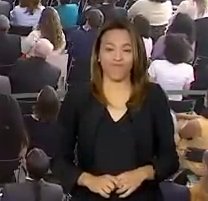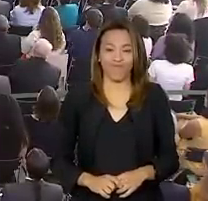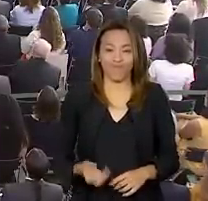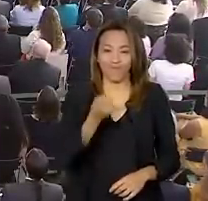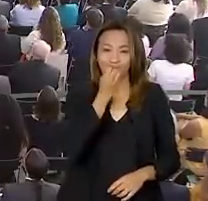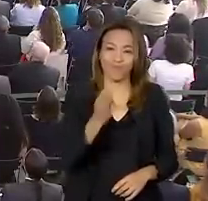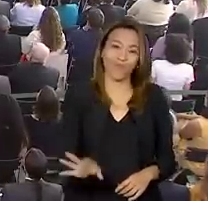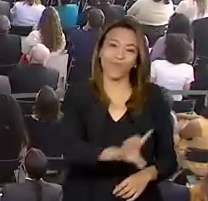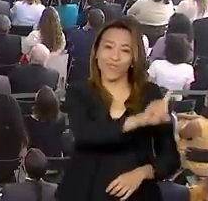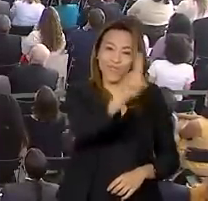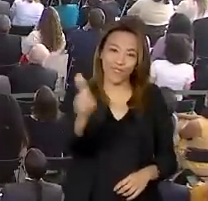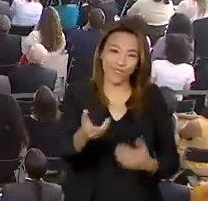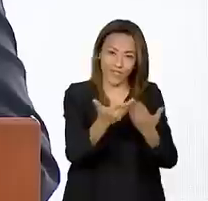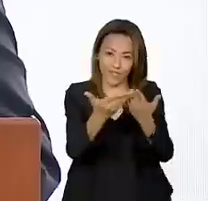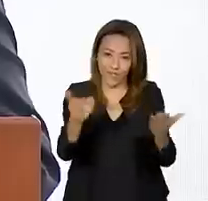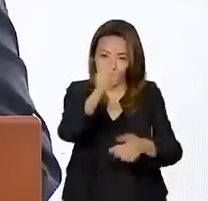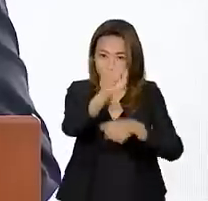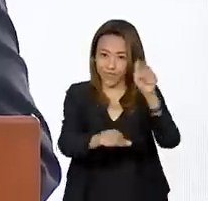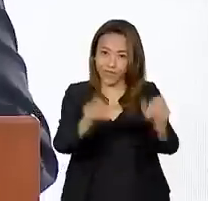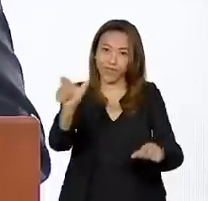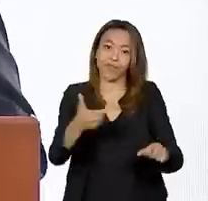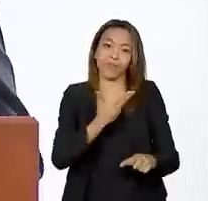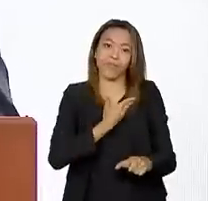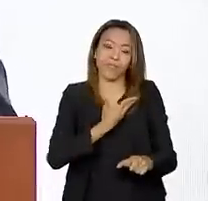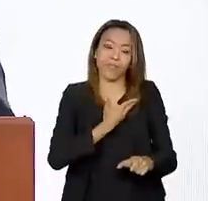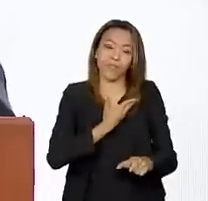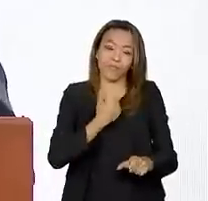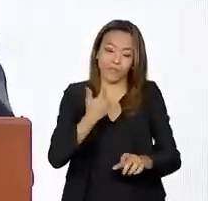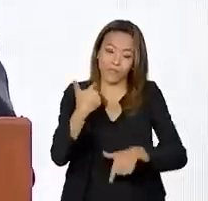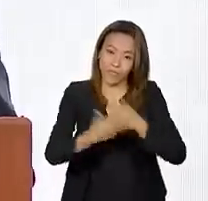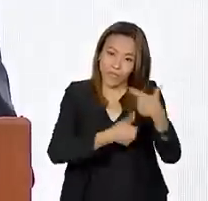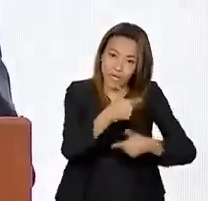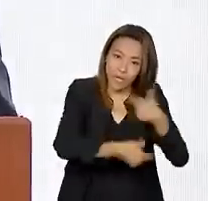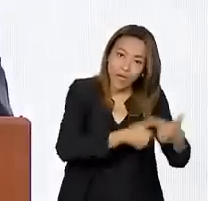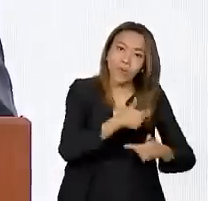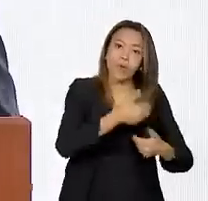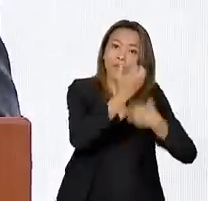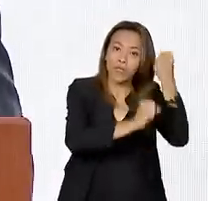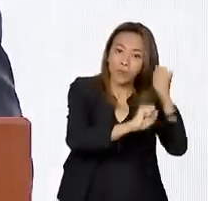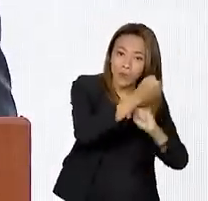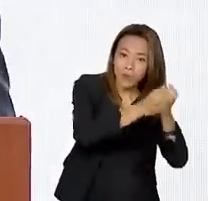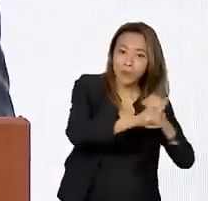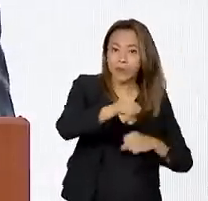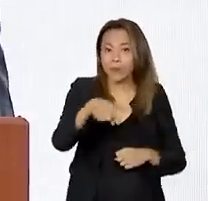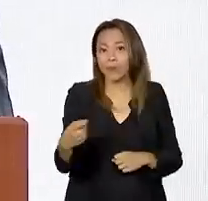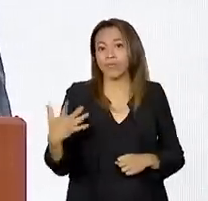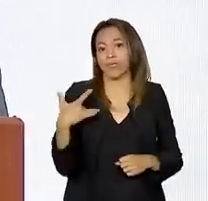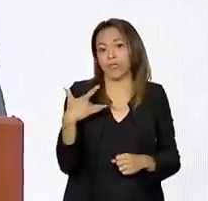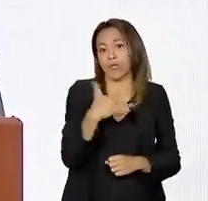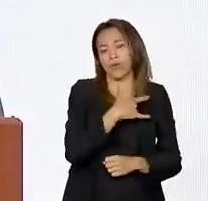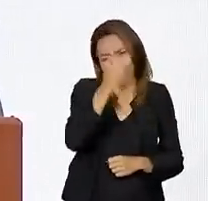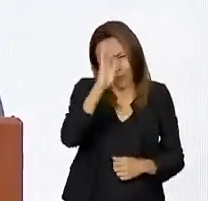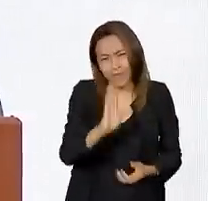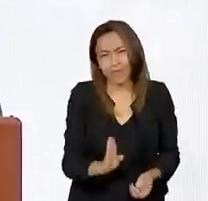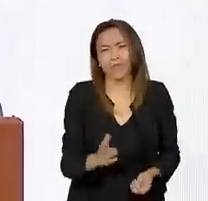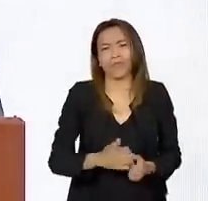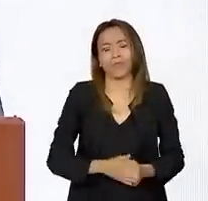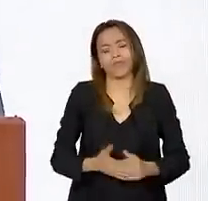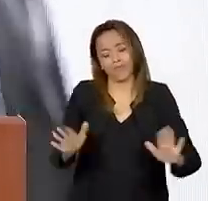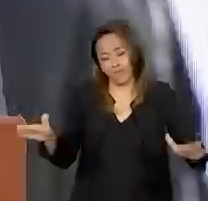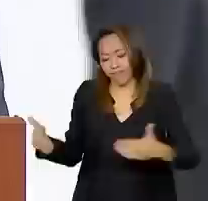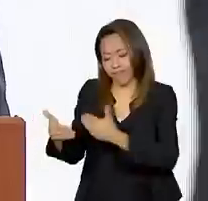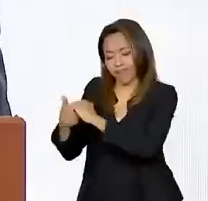Bom dia, amigos e amigas da indústria, da saúde e do Brasil. Cumprimentar nosso querido